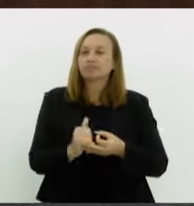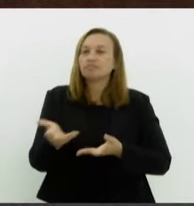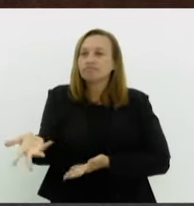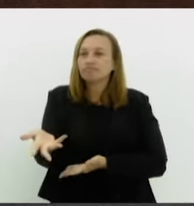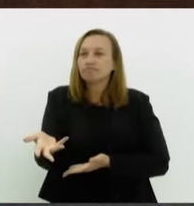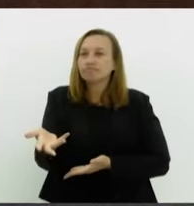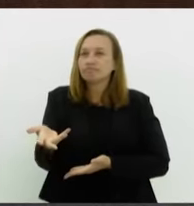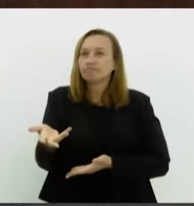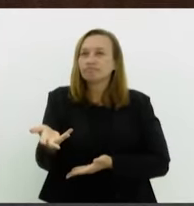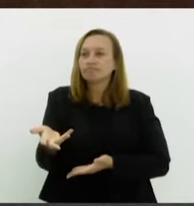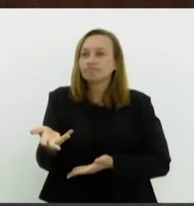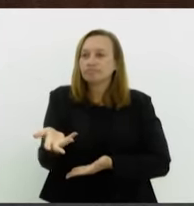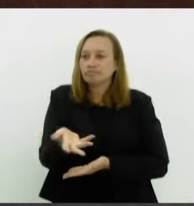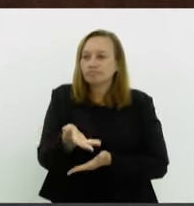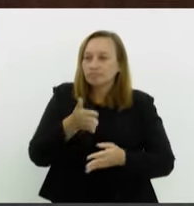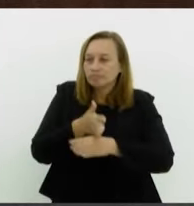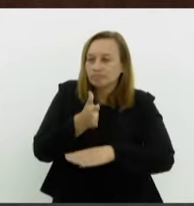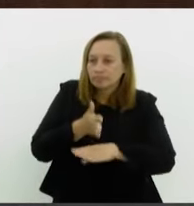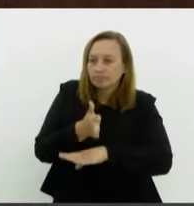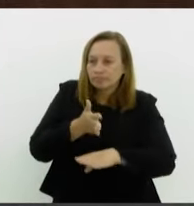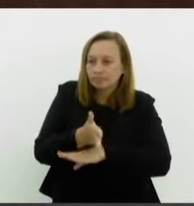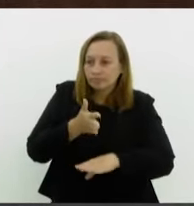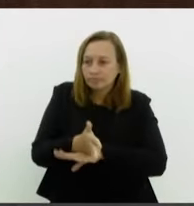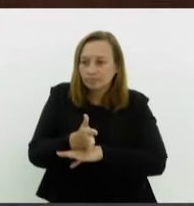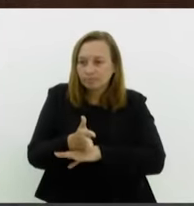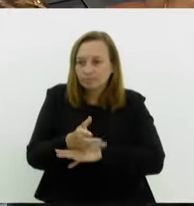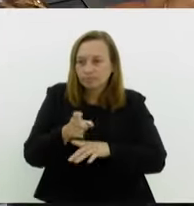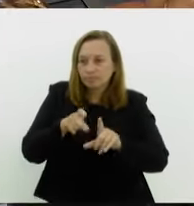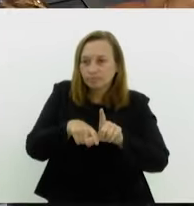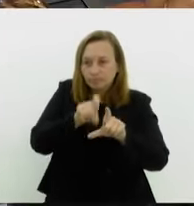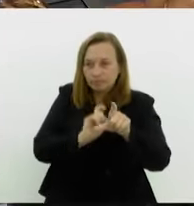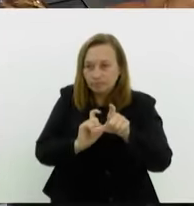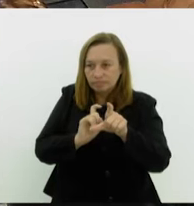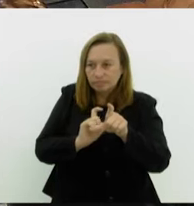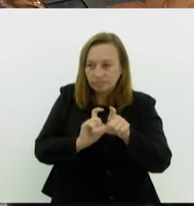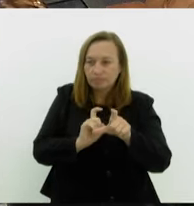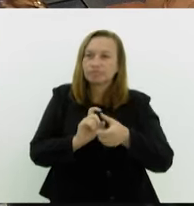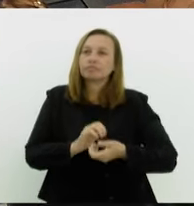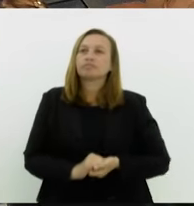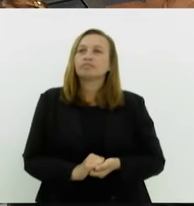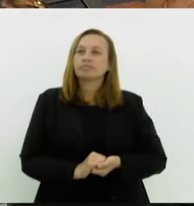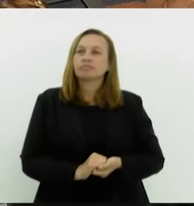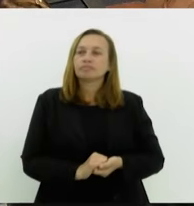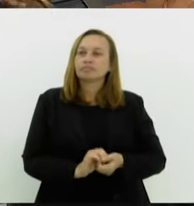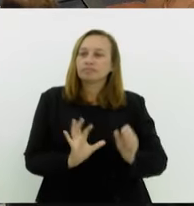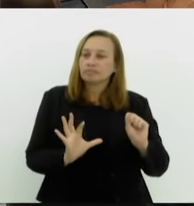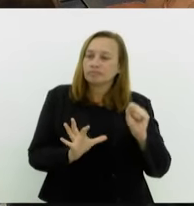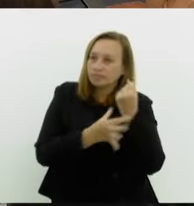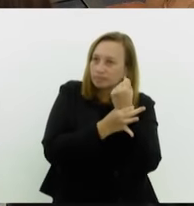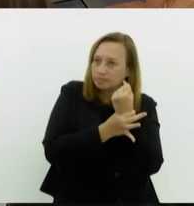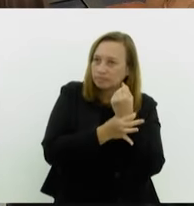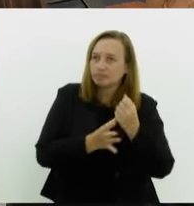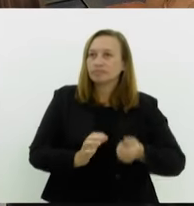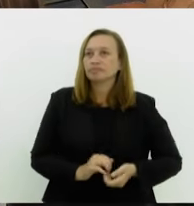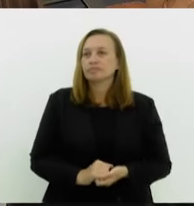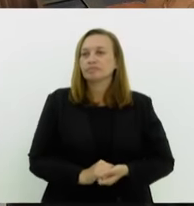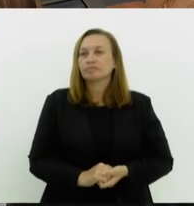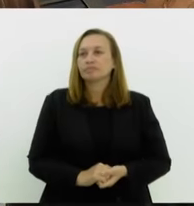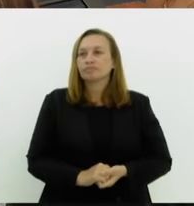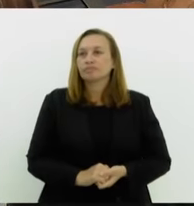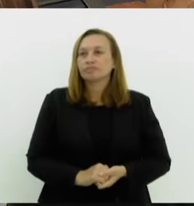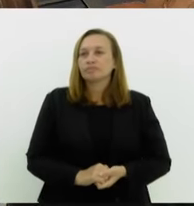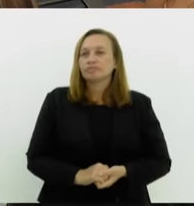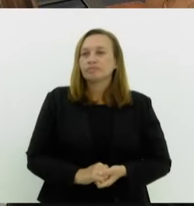participação autonomia descenso tem saído garantia tem saído